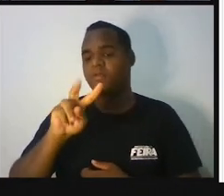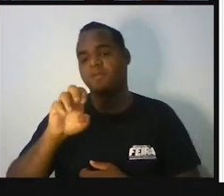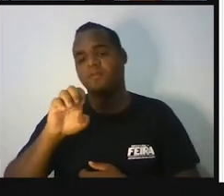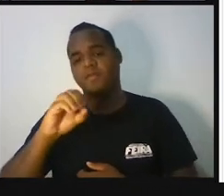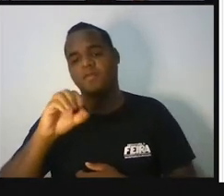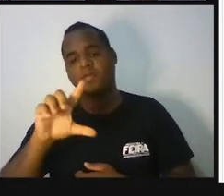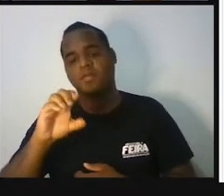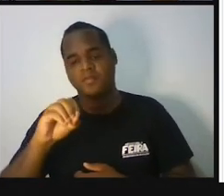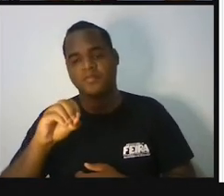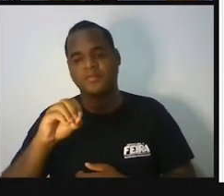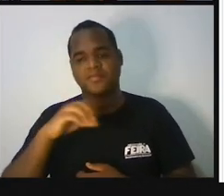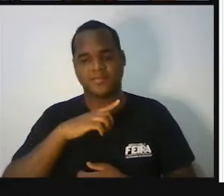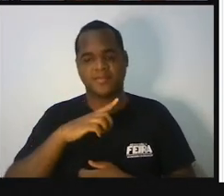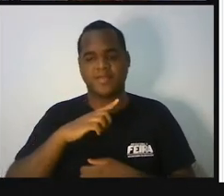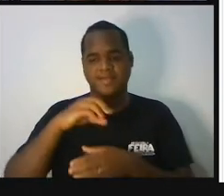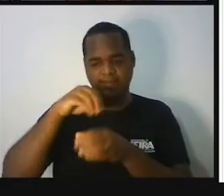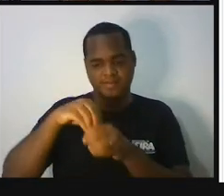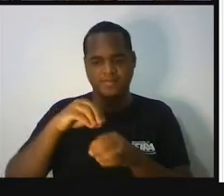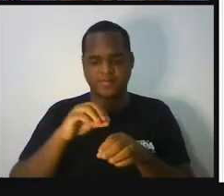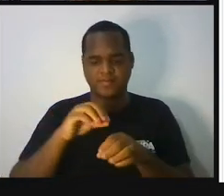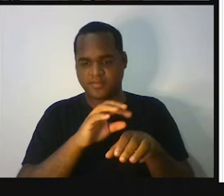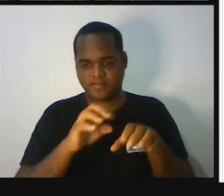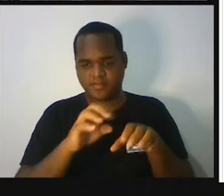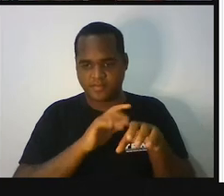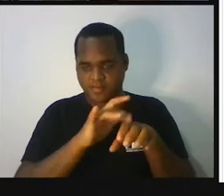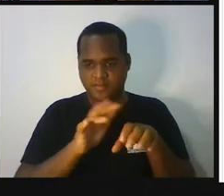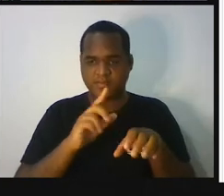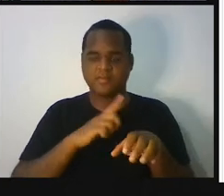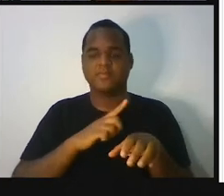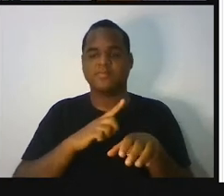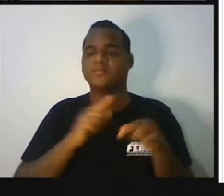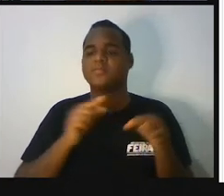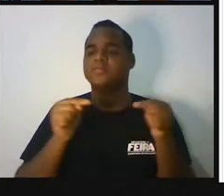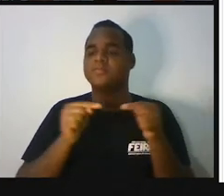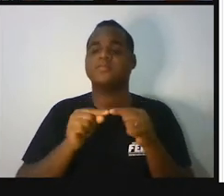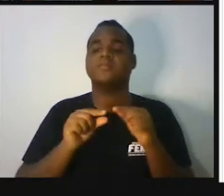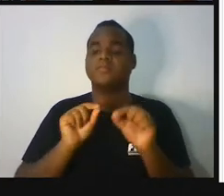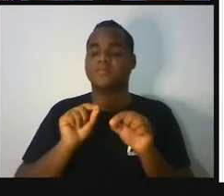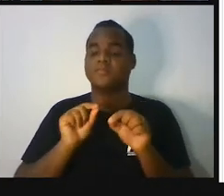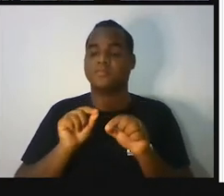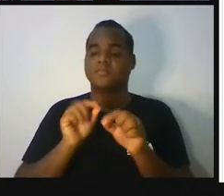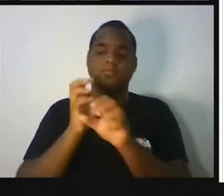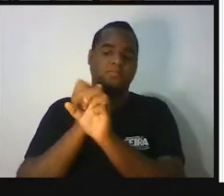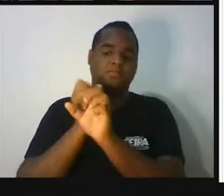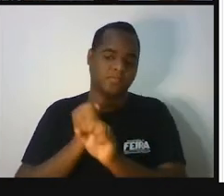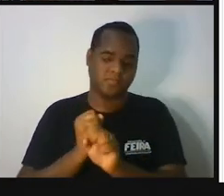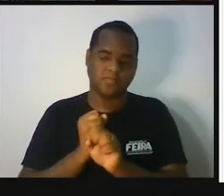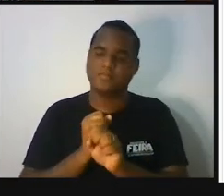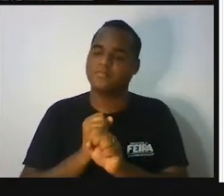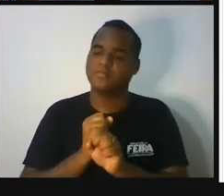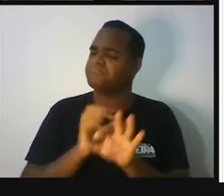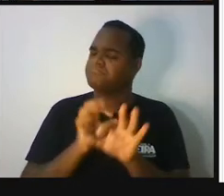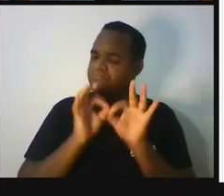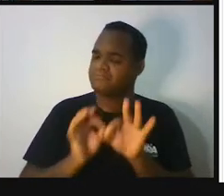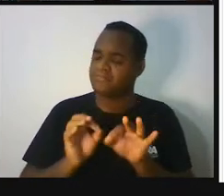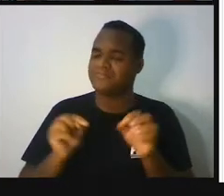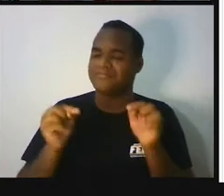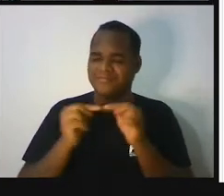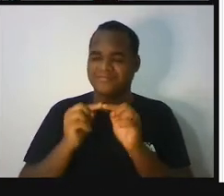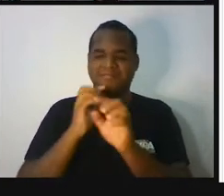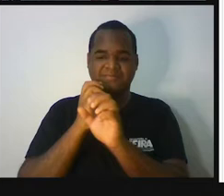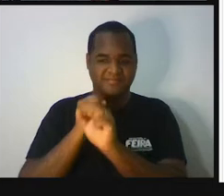que é o alvéolo? É cada buraquinho da colmeia. Ele tem um tamanho certo, um